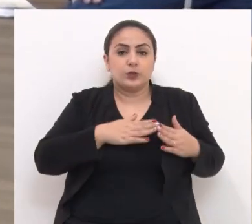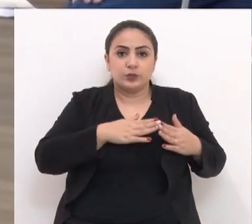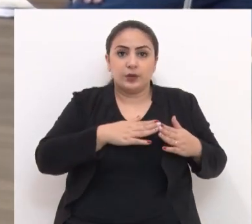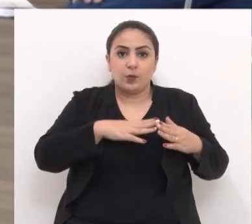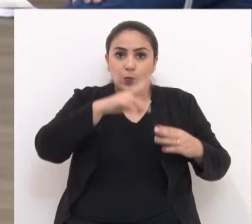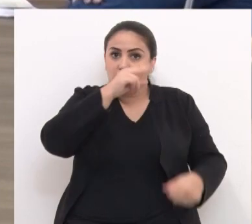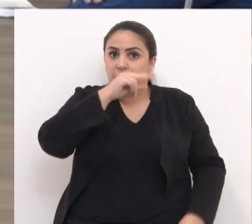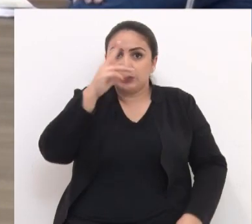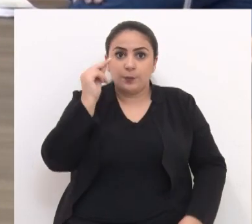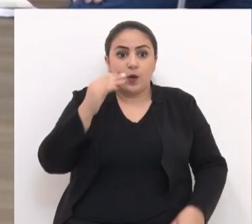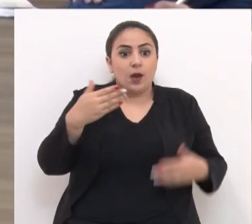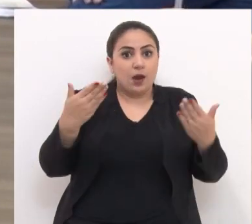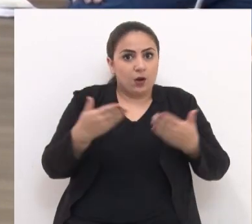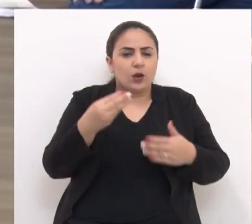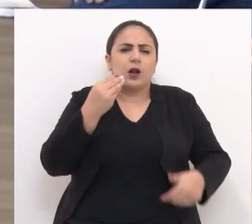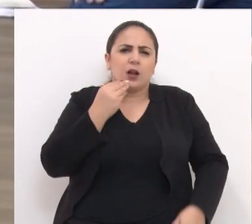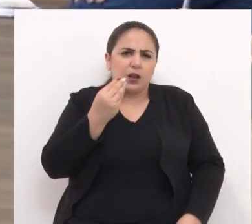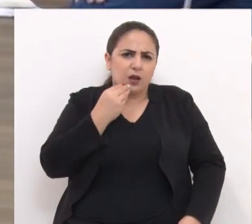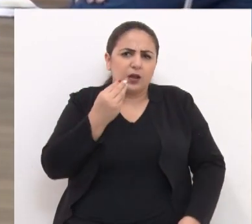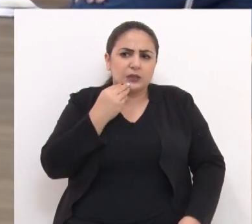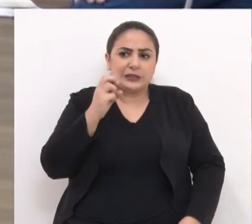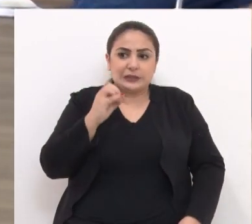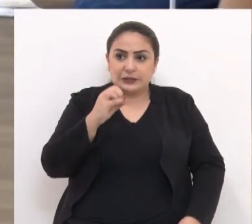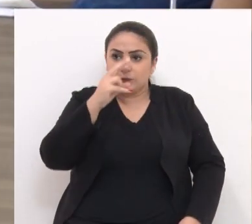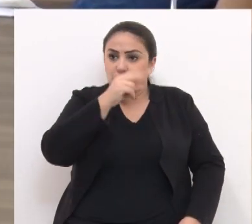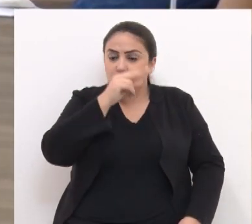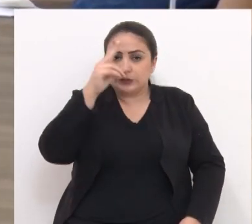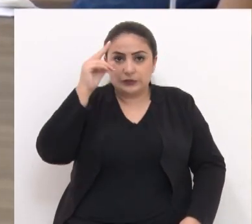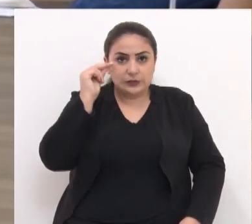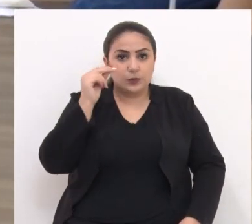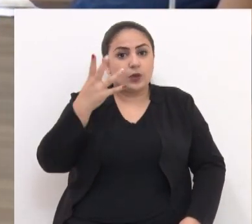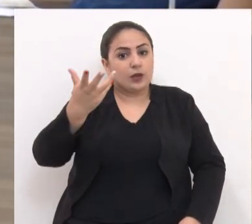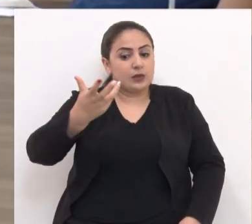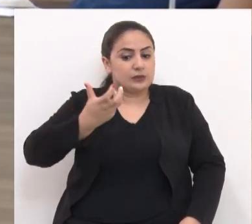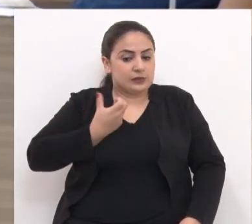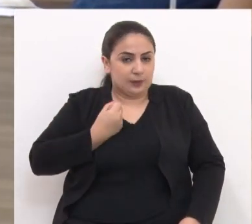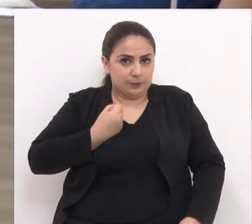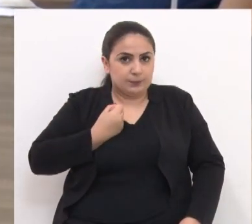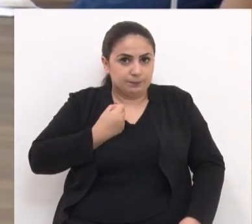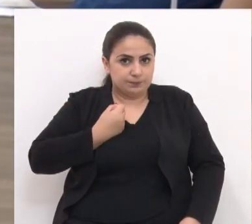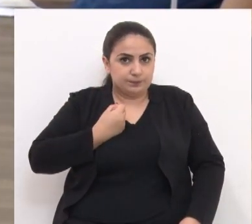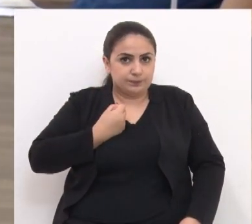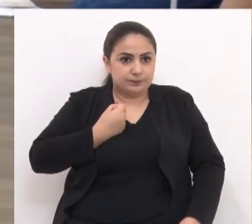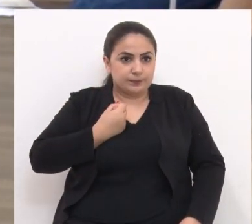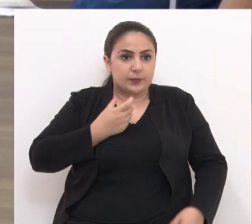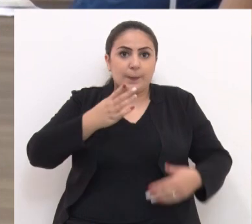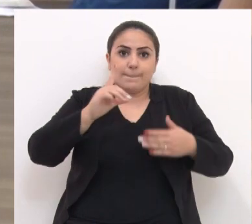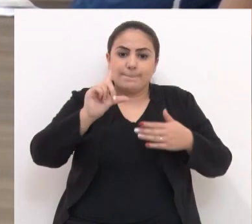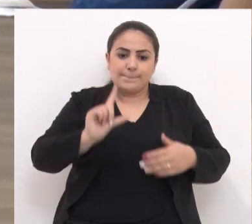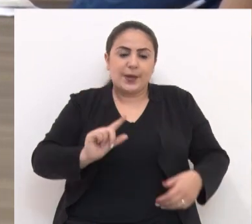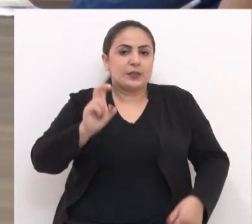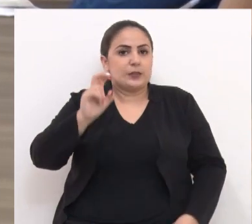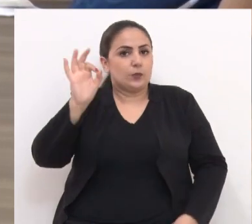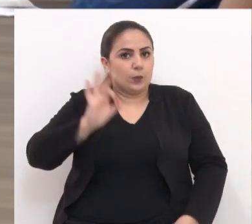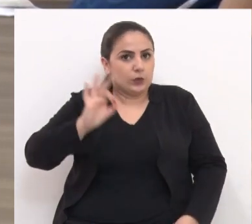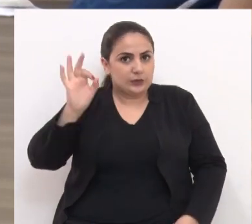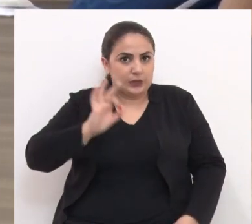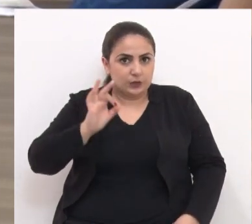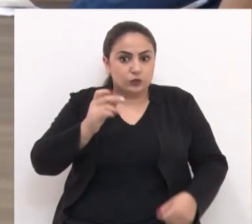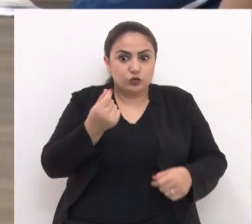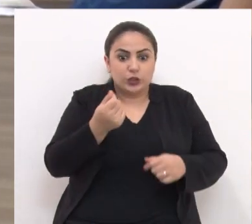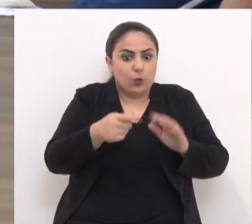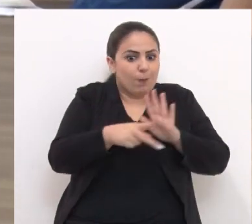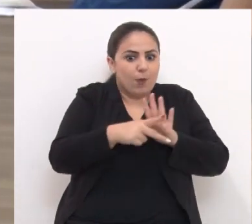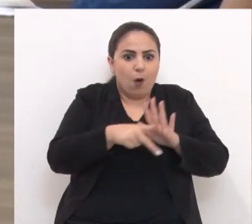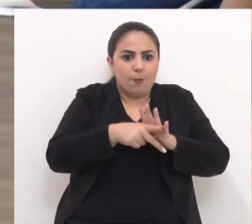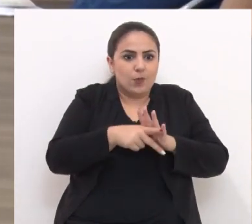sempre defendi o municipalismo. Agora, é evidente que se o município recebe menos de 5% da